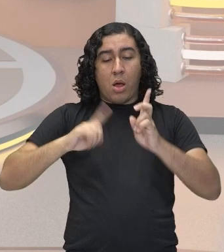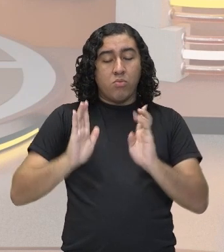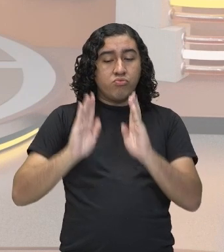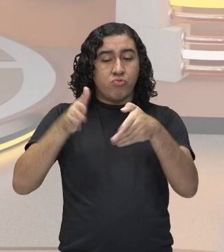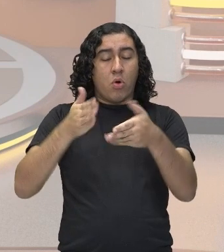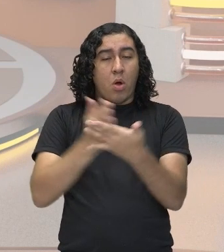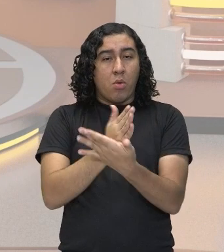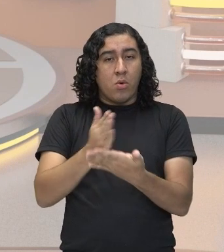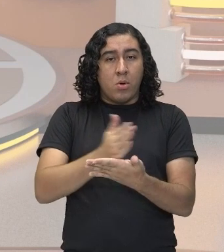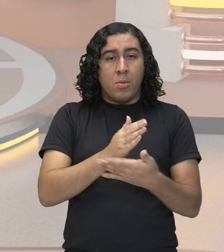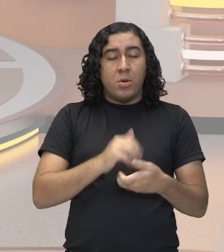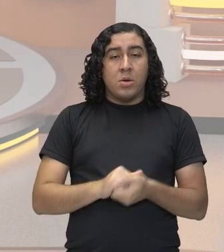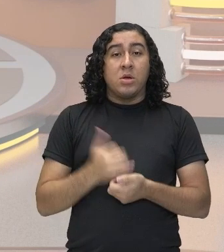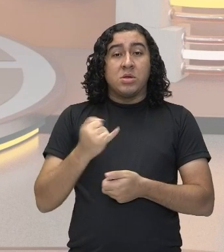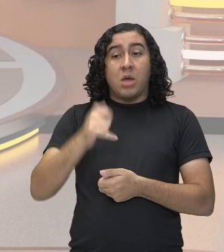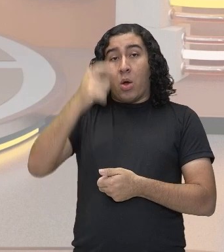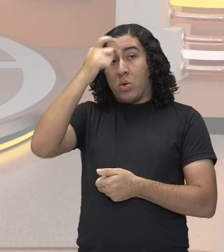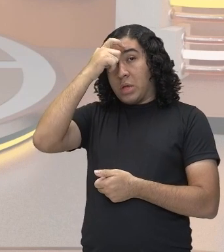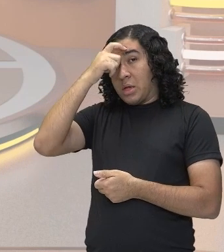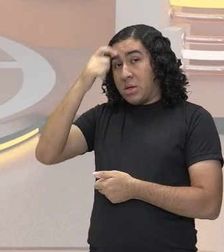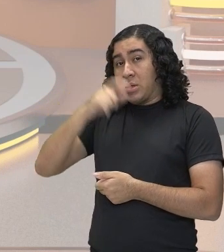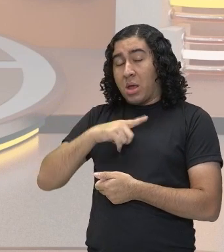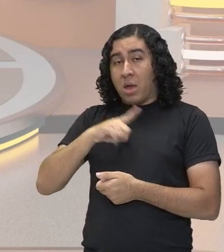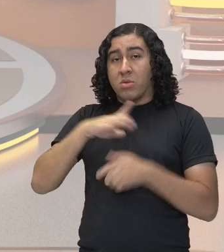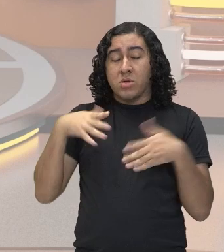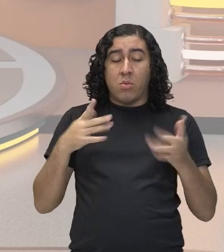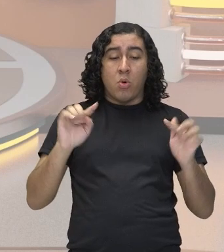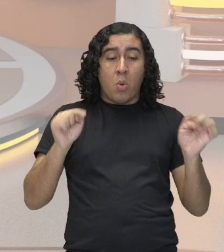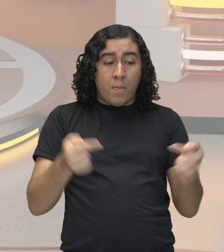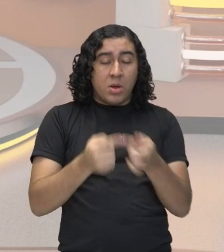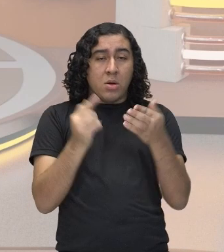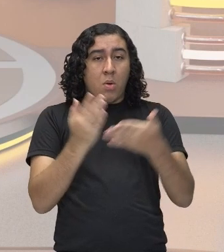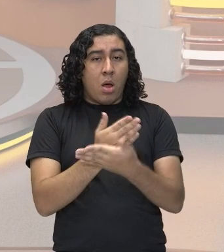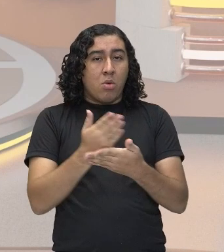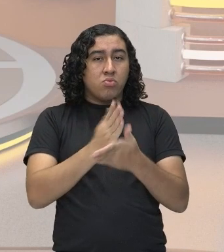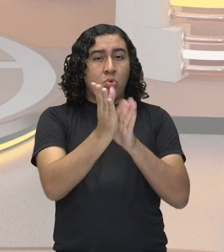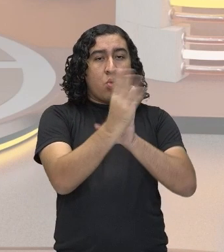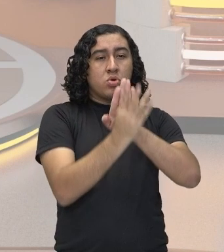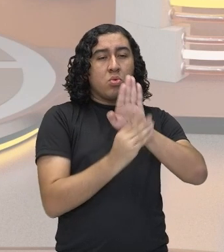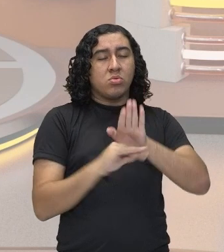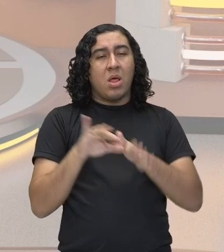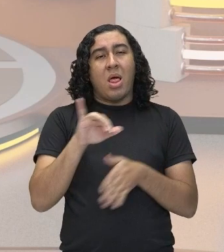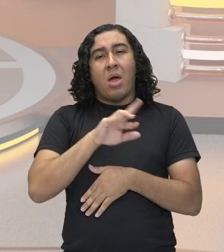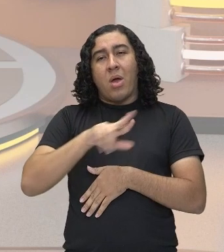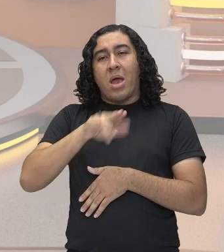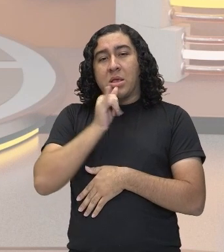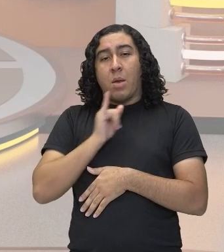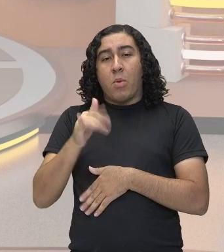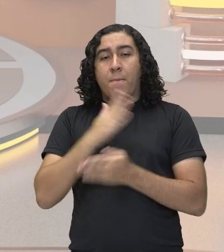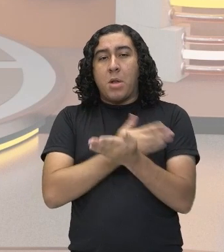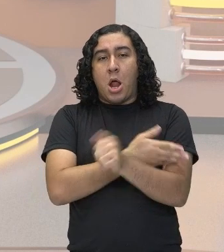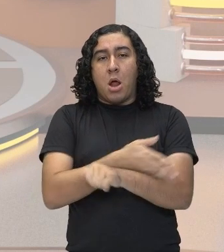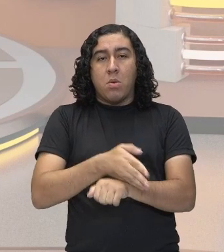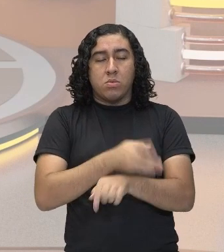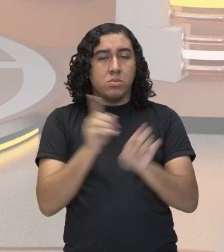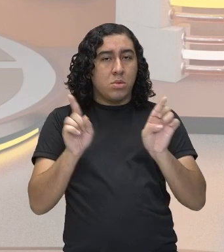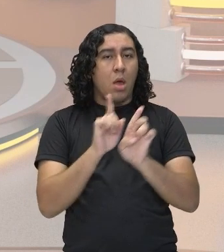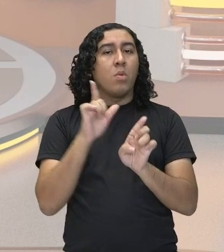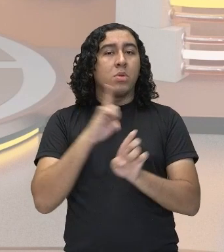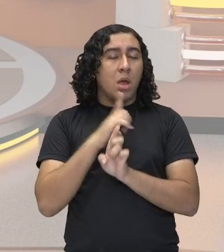tenho consciência, é porque eu tenho consciência de alguma coisa. Eu não tenho consciência do nada. Está sempre direcionada para alguma